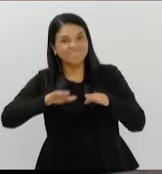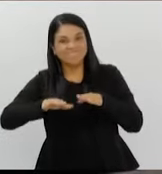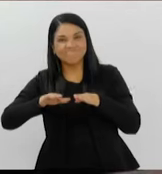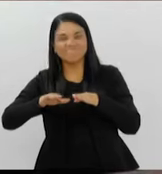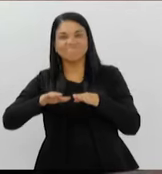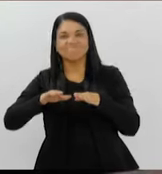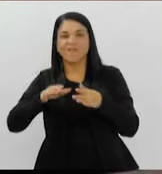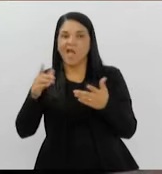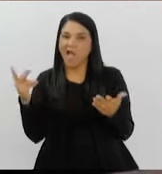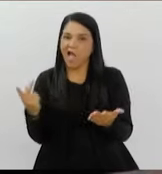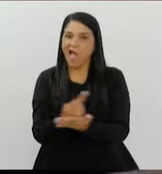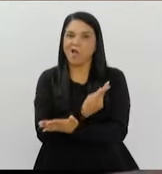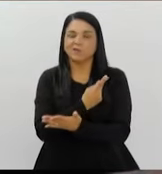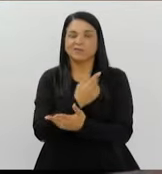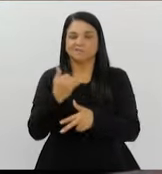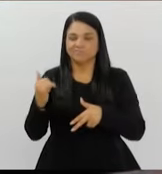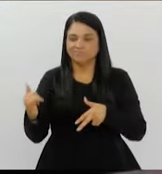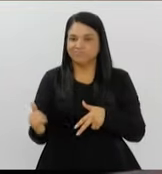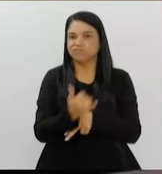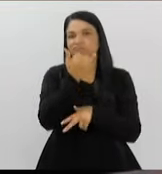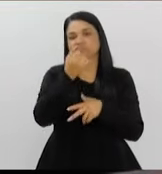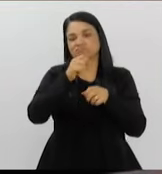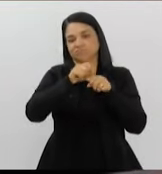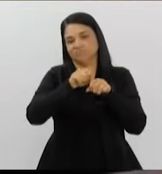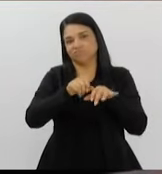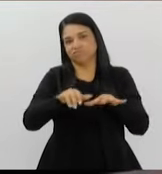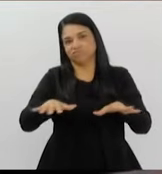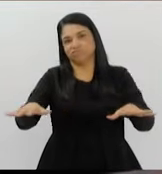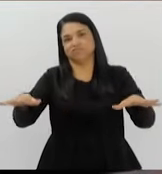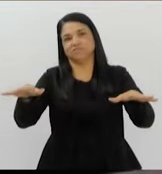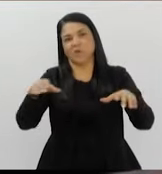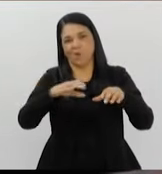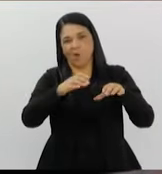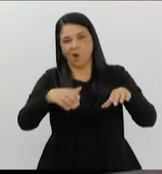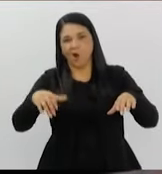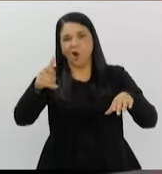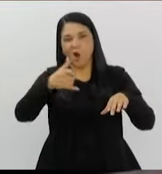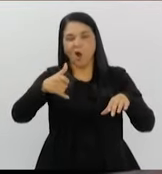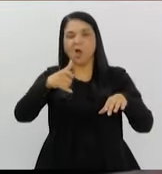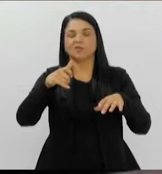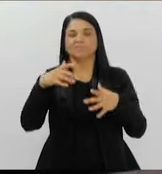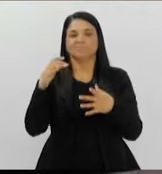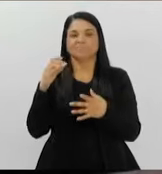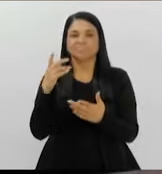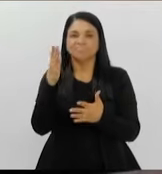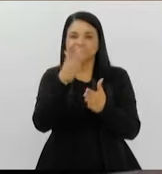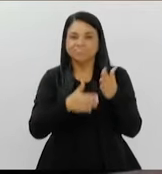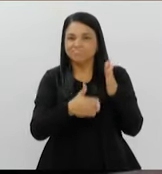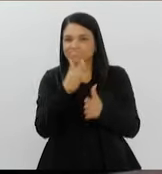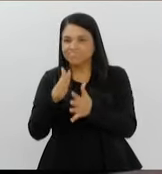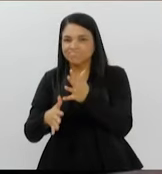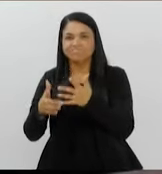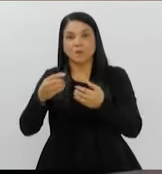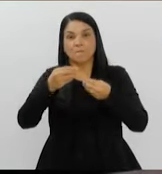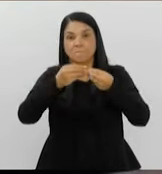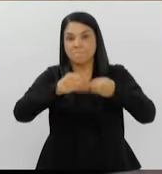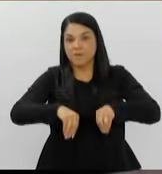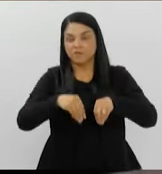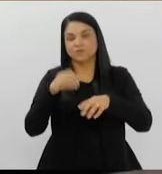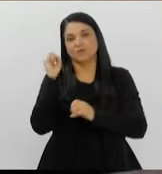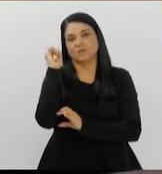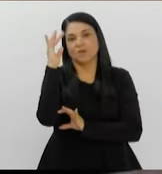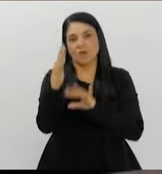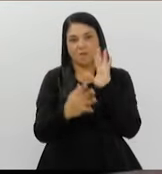esses acidentes ambientais que nos causam transtornos ambientais gravíssimos, e